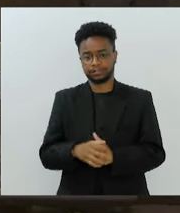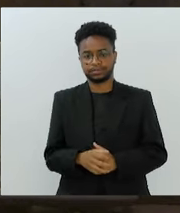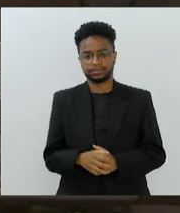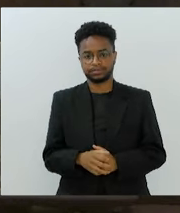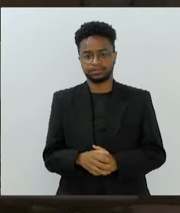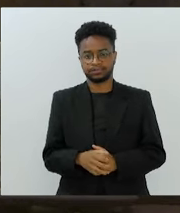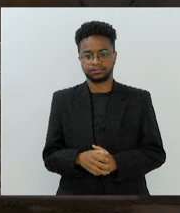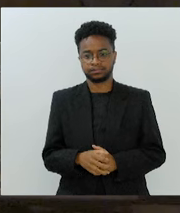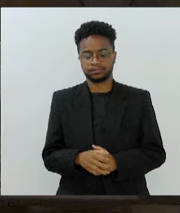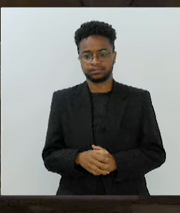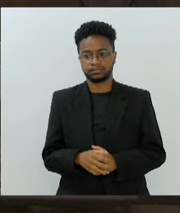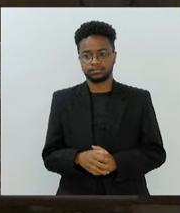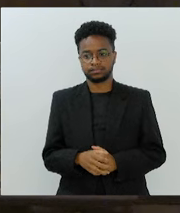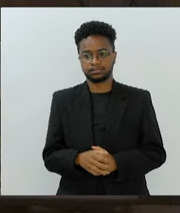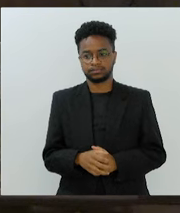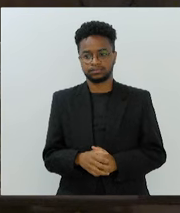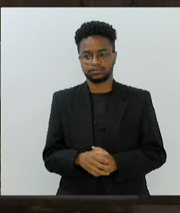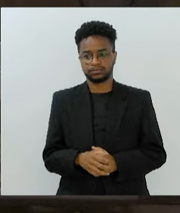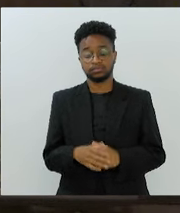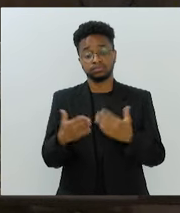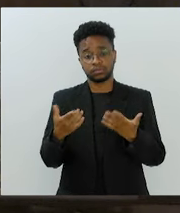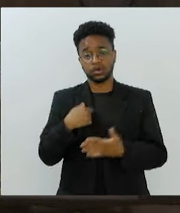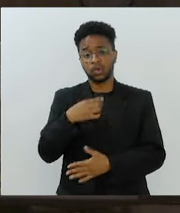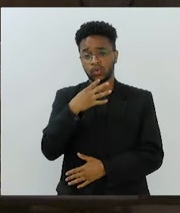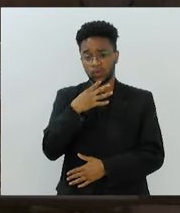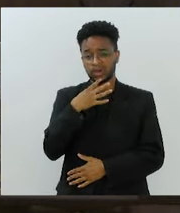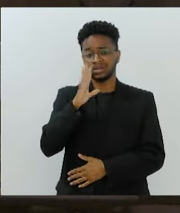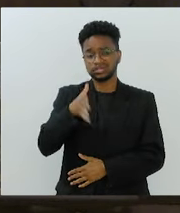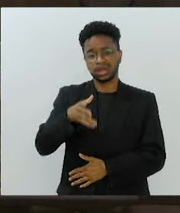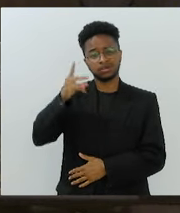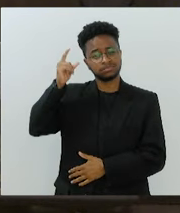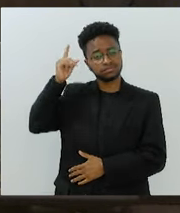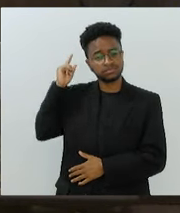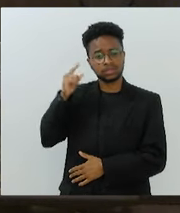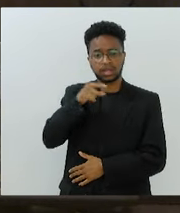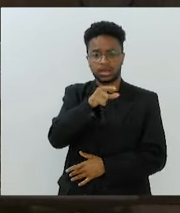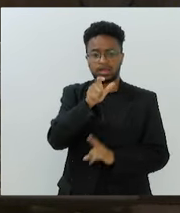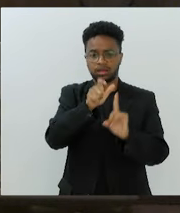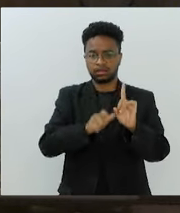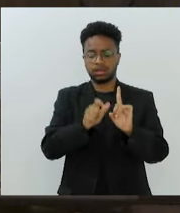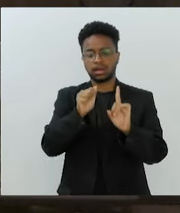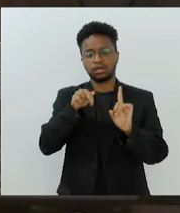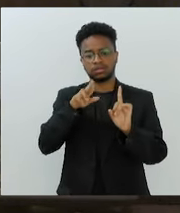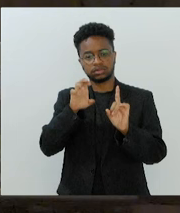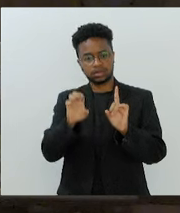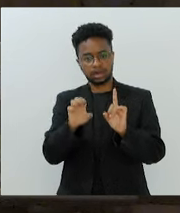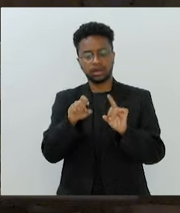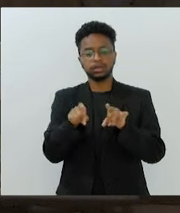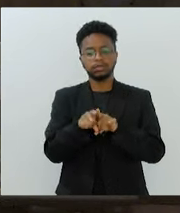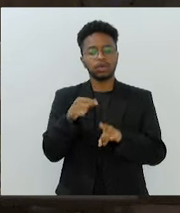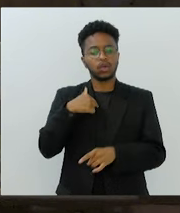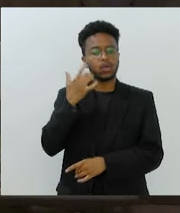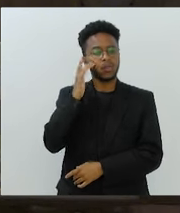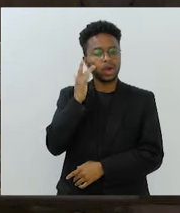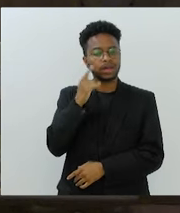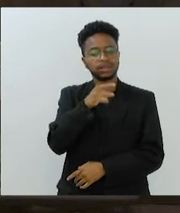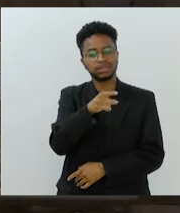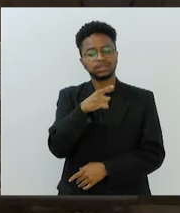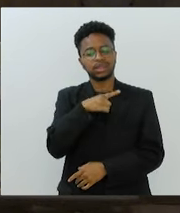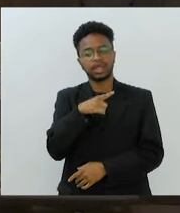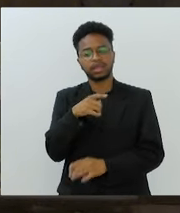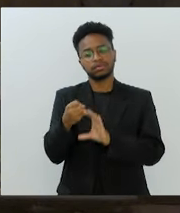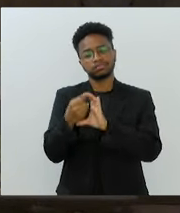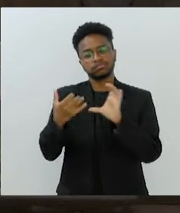Eu conheço há muitos e muitos anos o André Trigueiro e acho que ele tem um lado diferencial